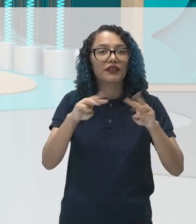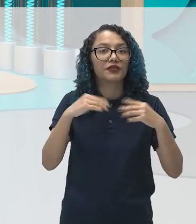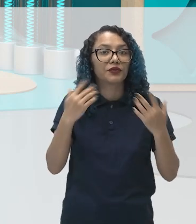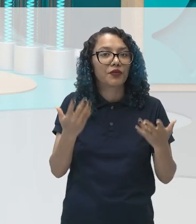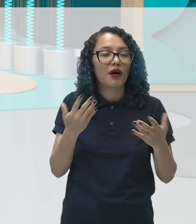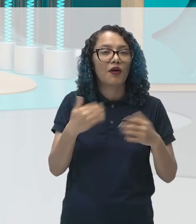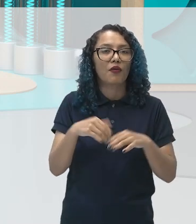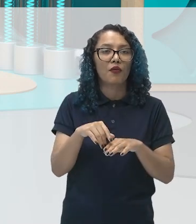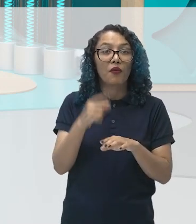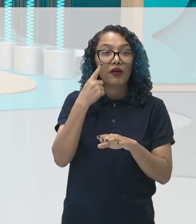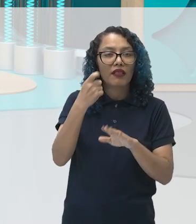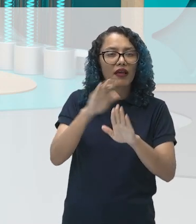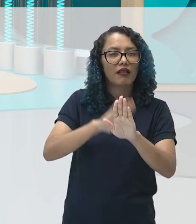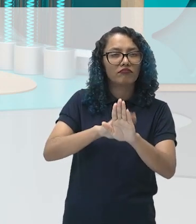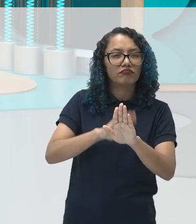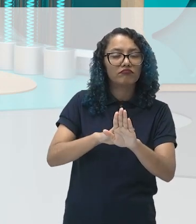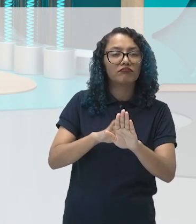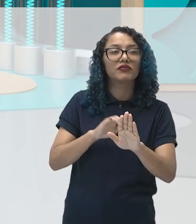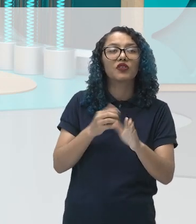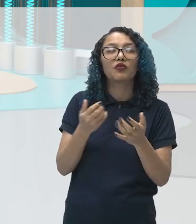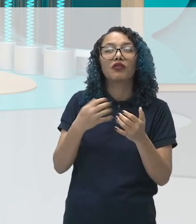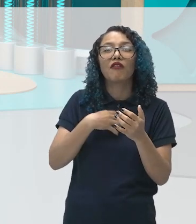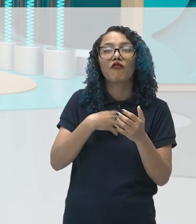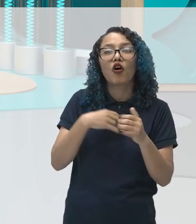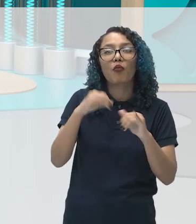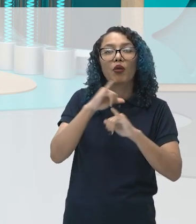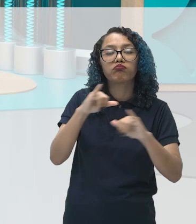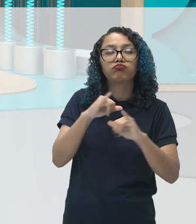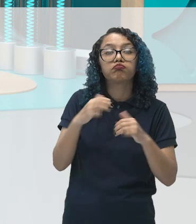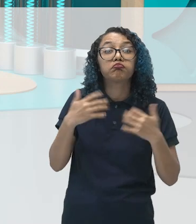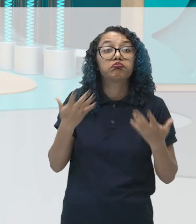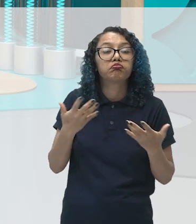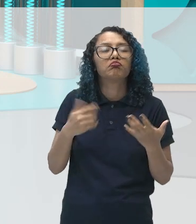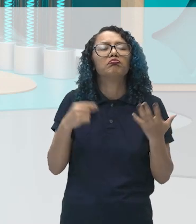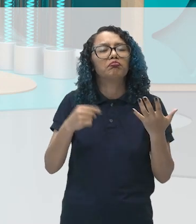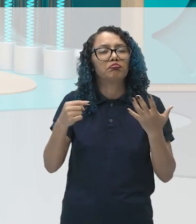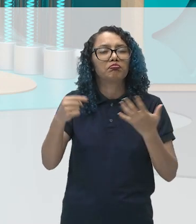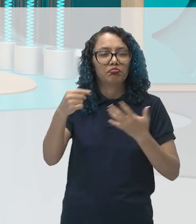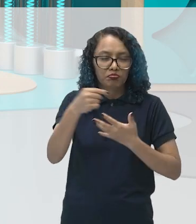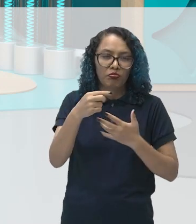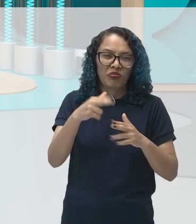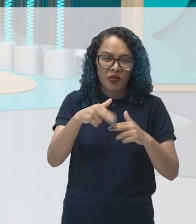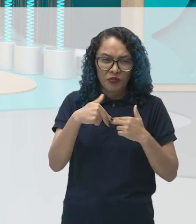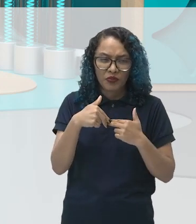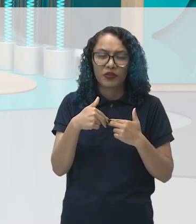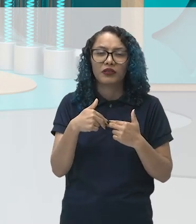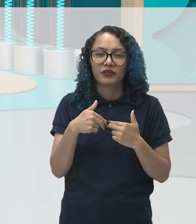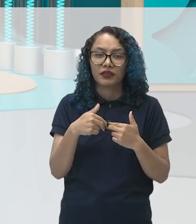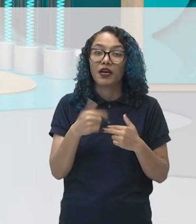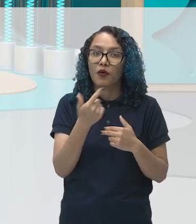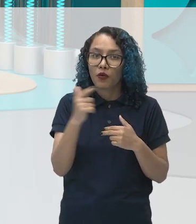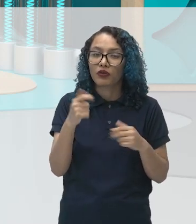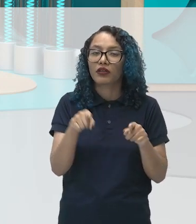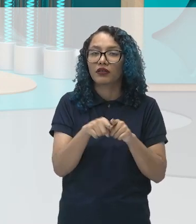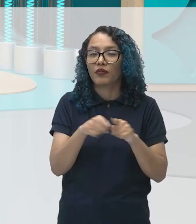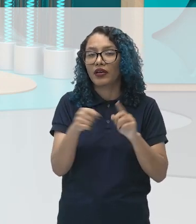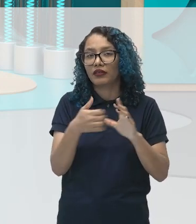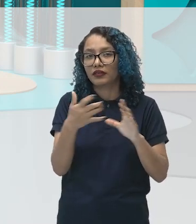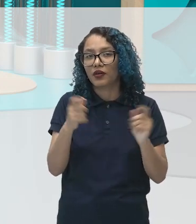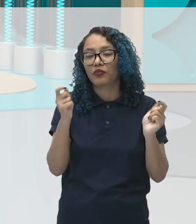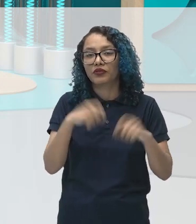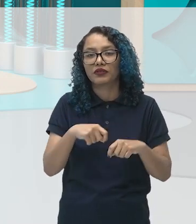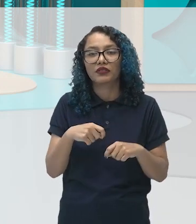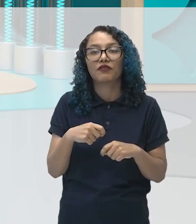por trás dessa forma de noticiar? E assim por diante. E é mais um elemento que vai me ajudar